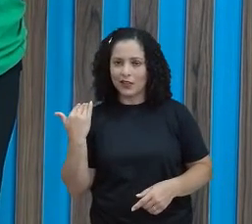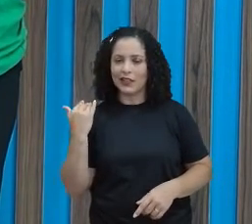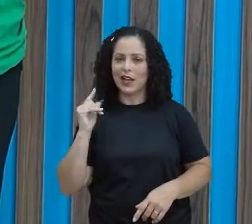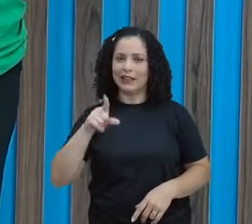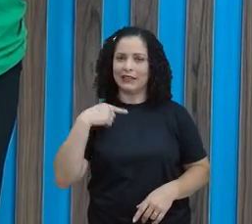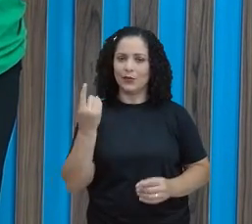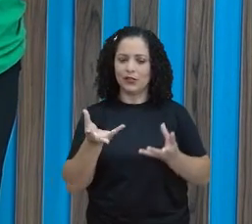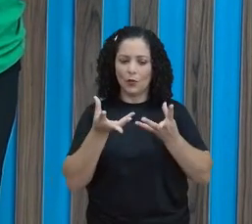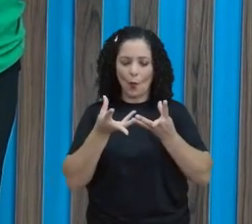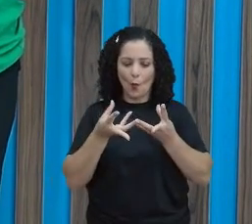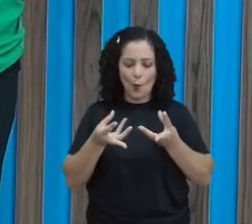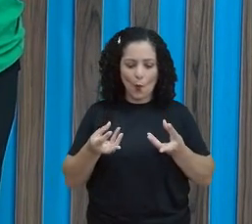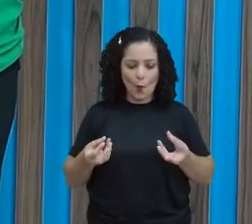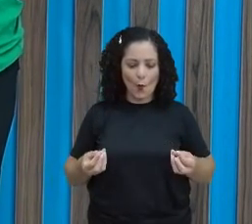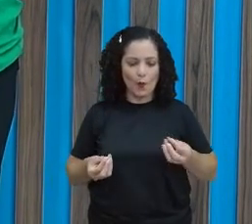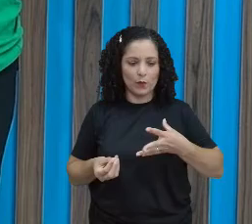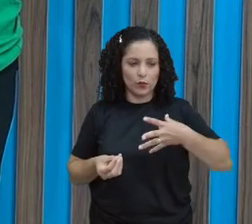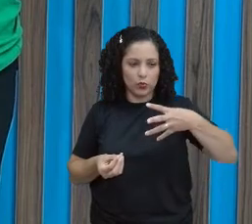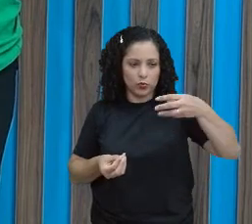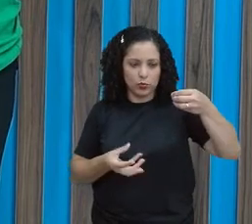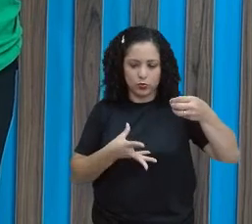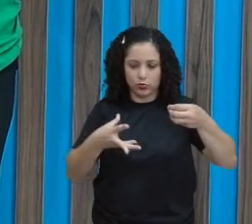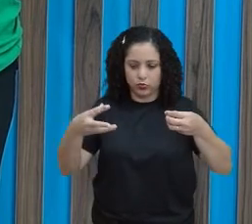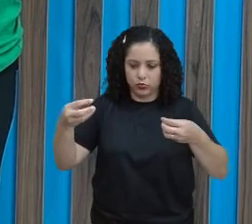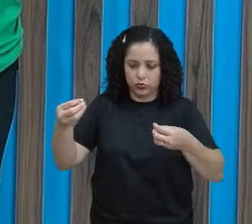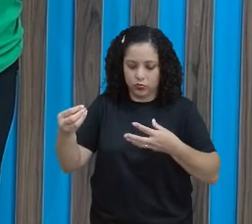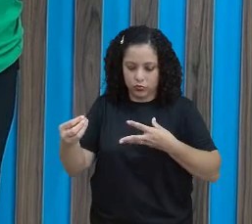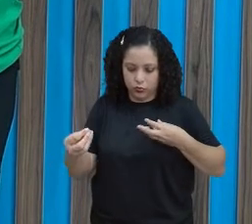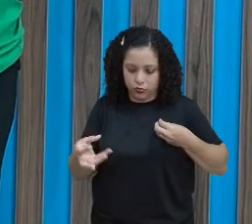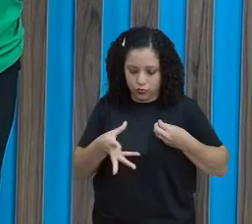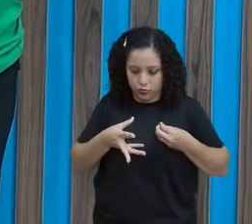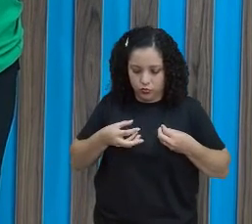se desintegrando, né? Esse carbono 14